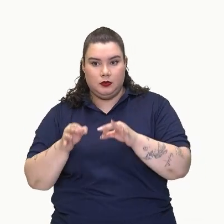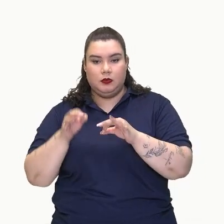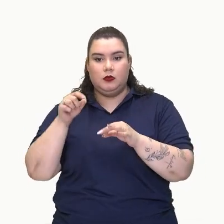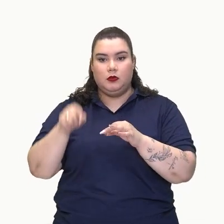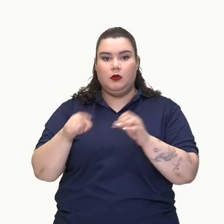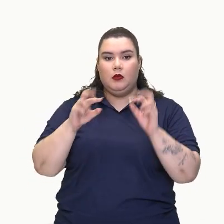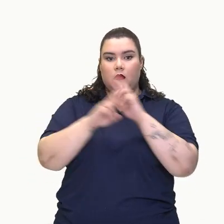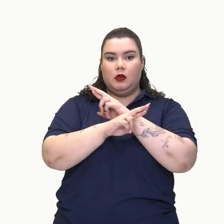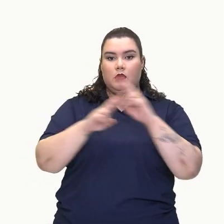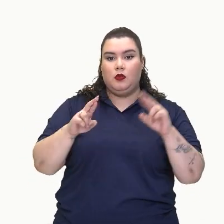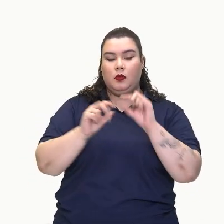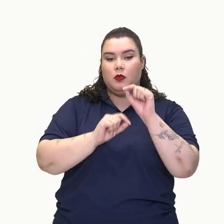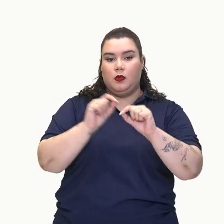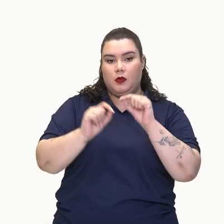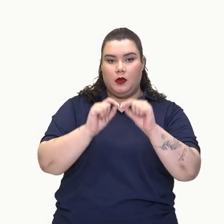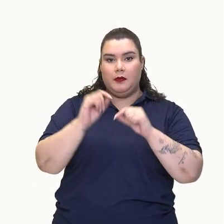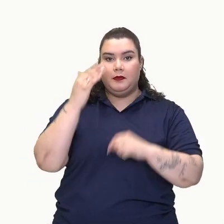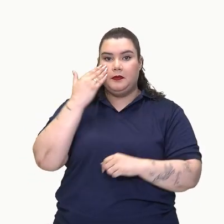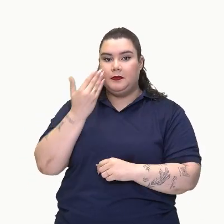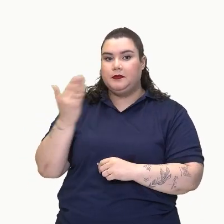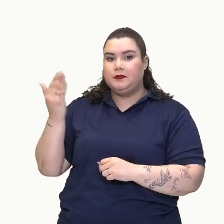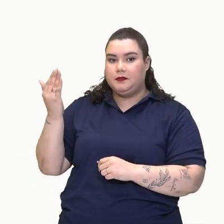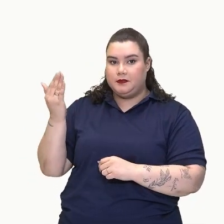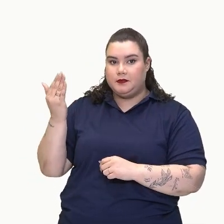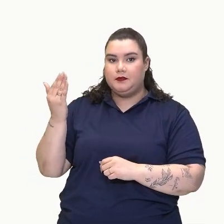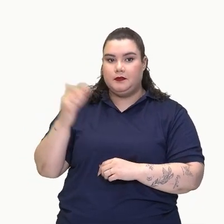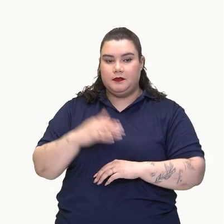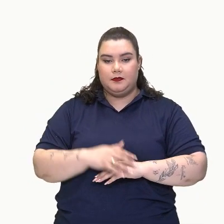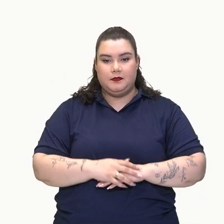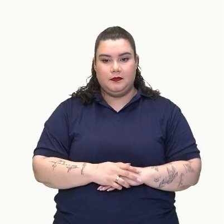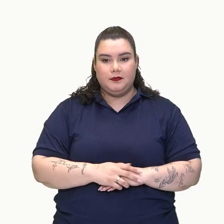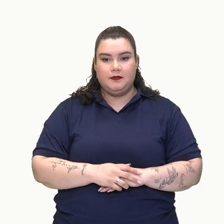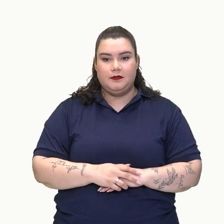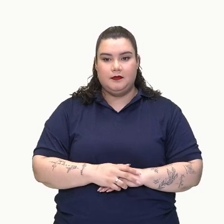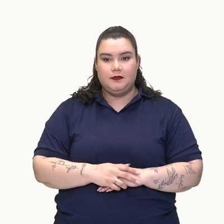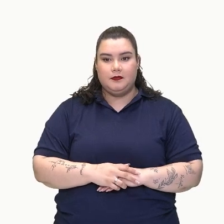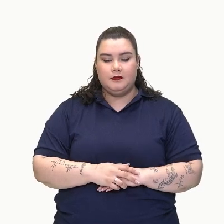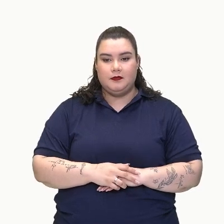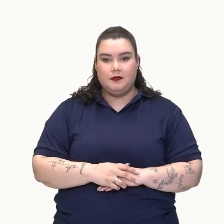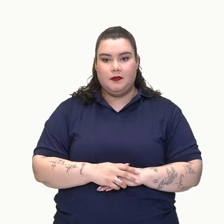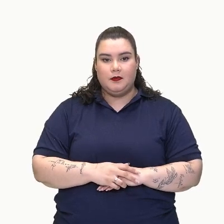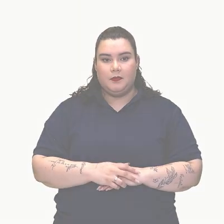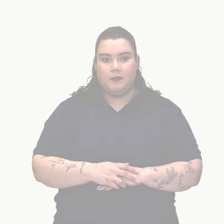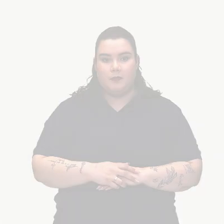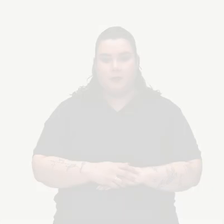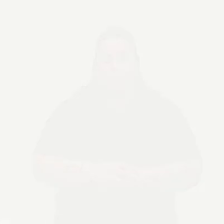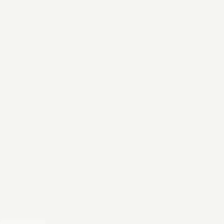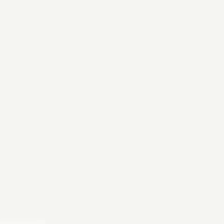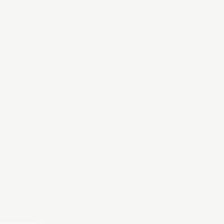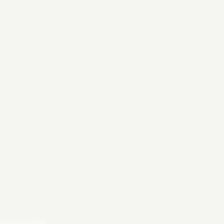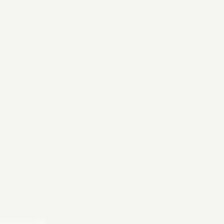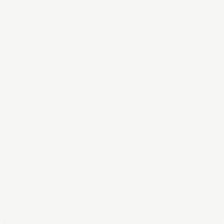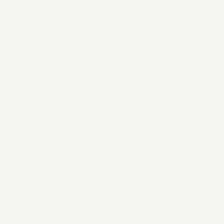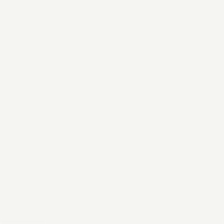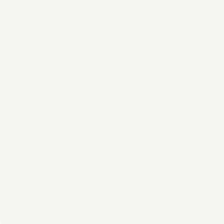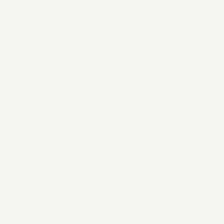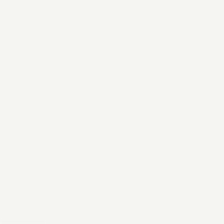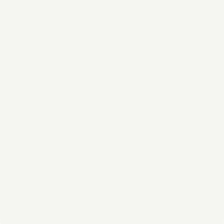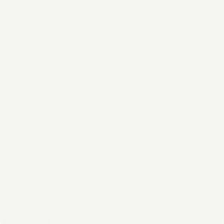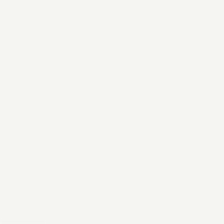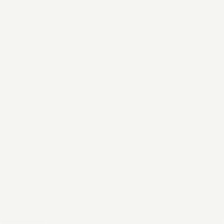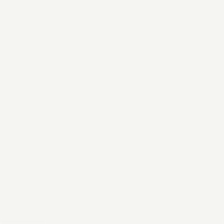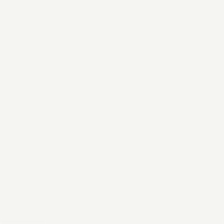como orquídeas e bromélias, elas podem ali ó, se desenvolver na parte mais